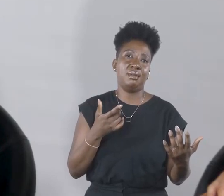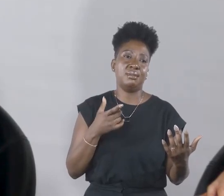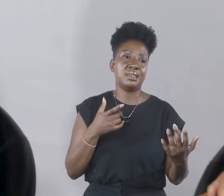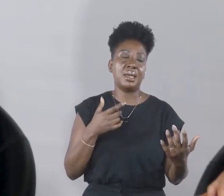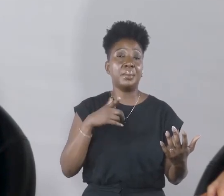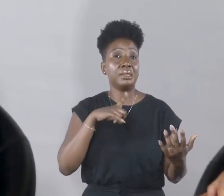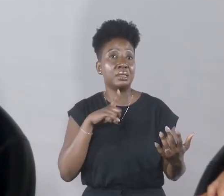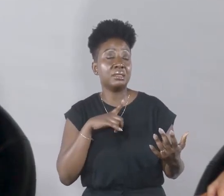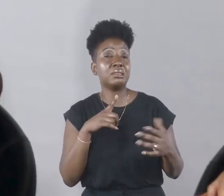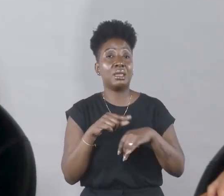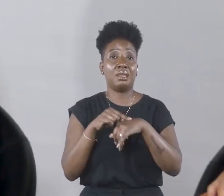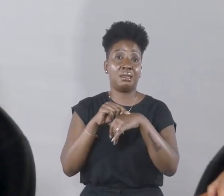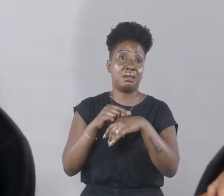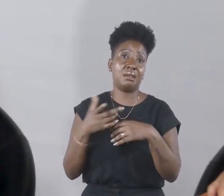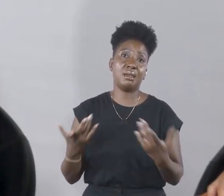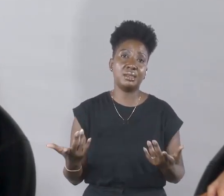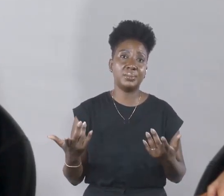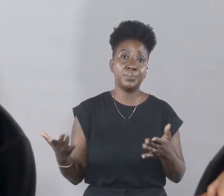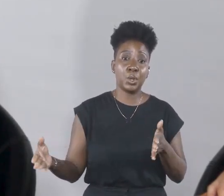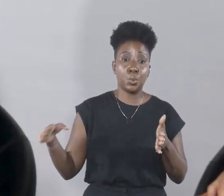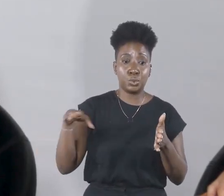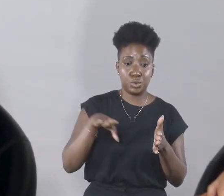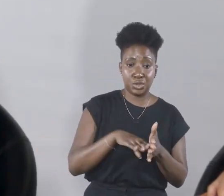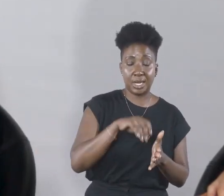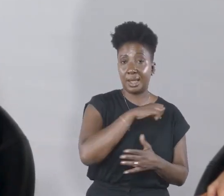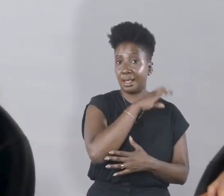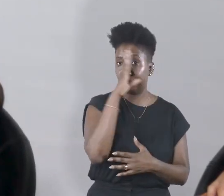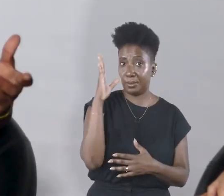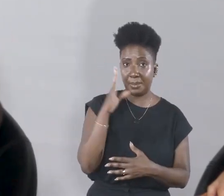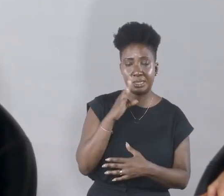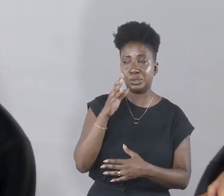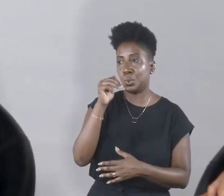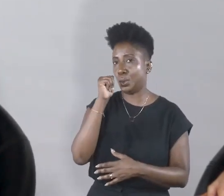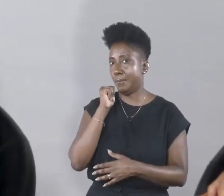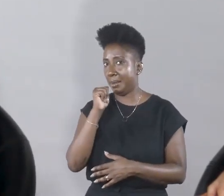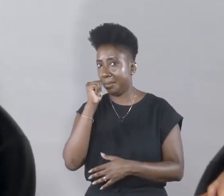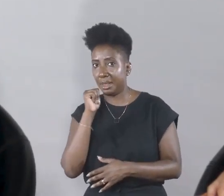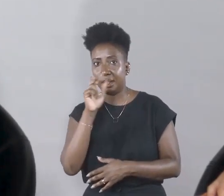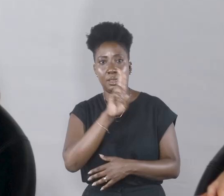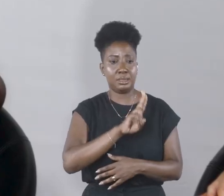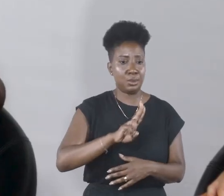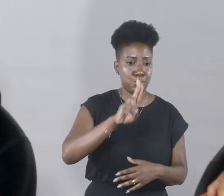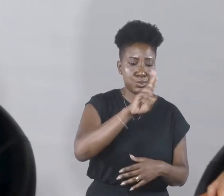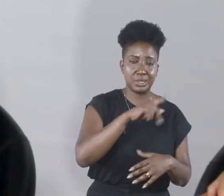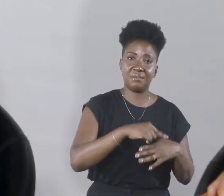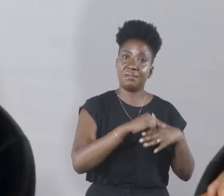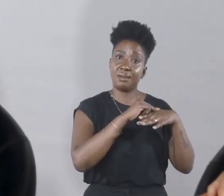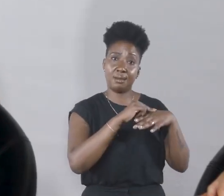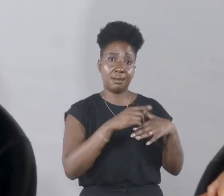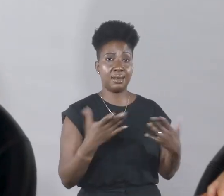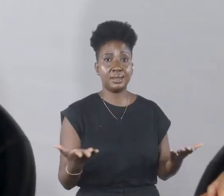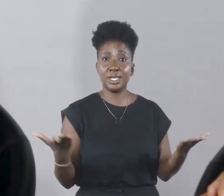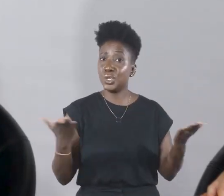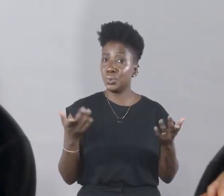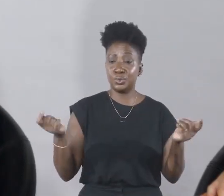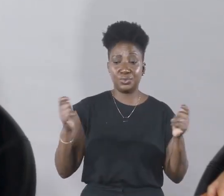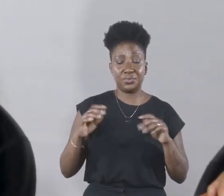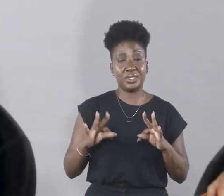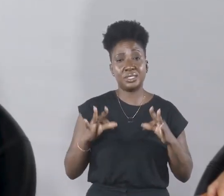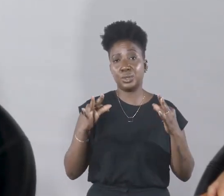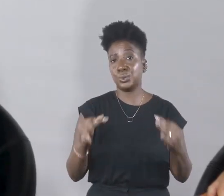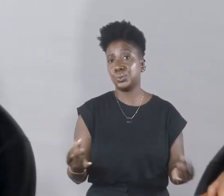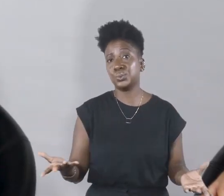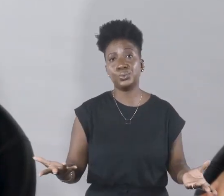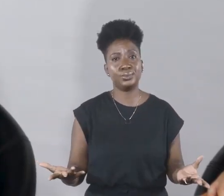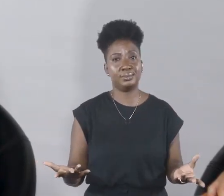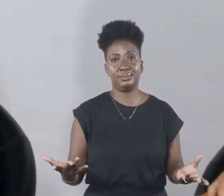Como eu vou fazer? Como eu vou assistir um jogo no Maracanã se com amigos na TV não tem churrasco? Então são as mediações. Estou falando até do meu